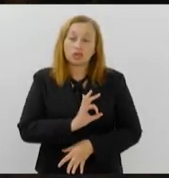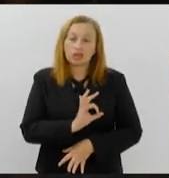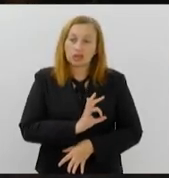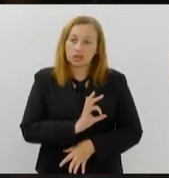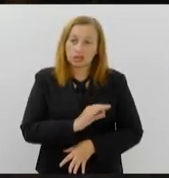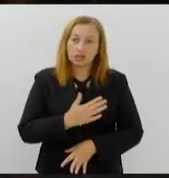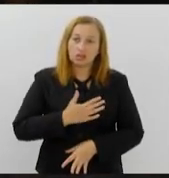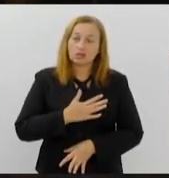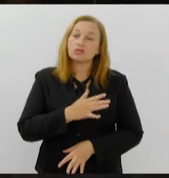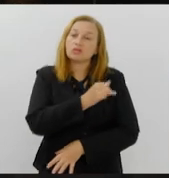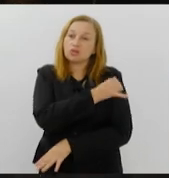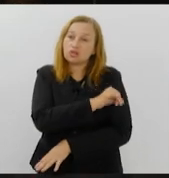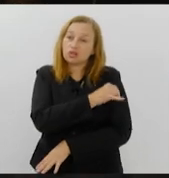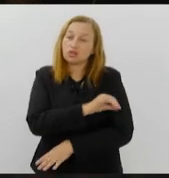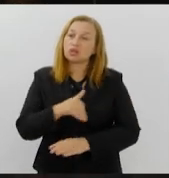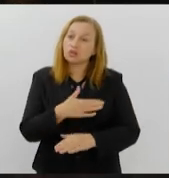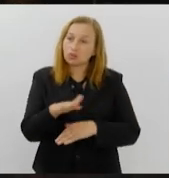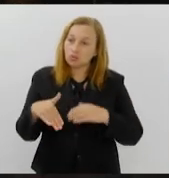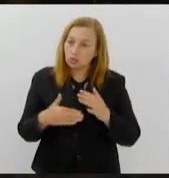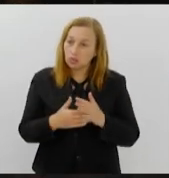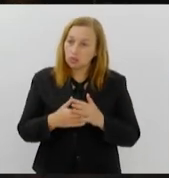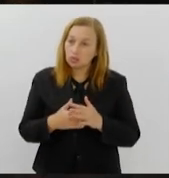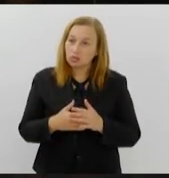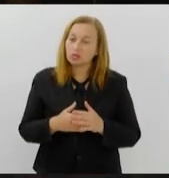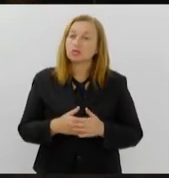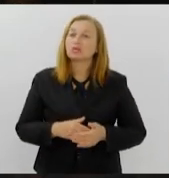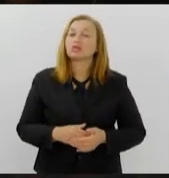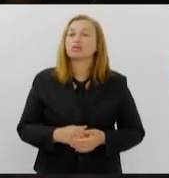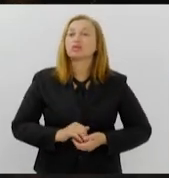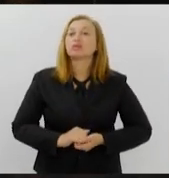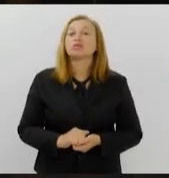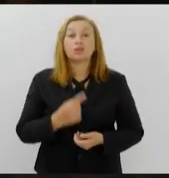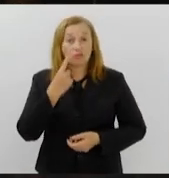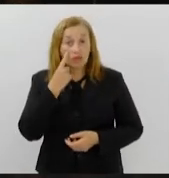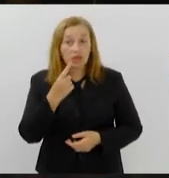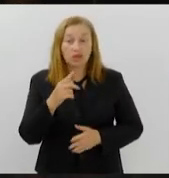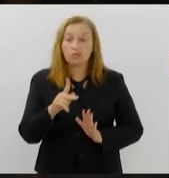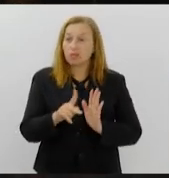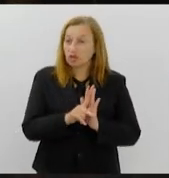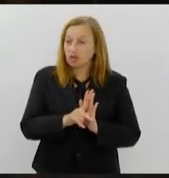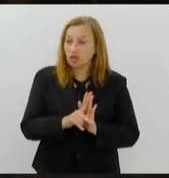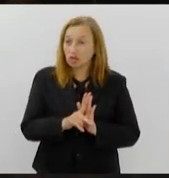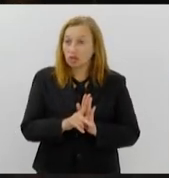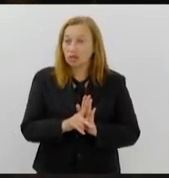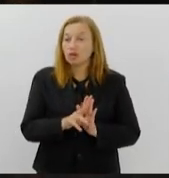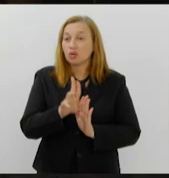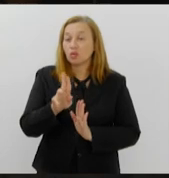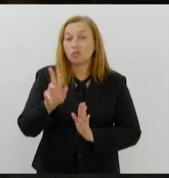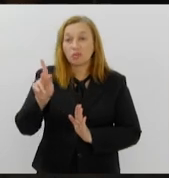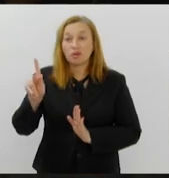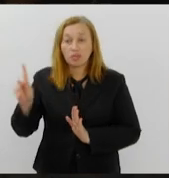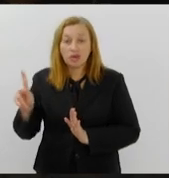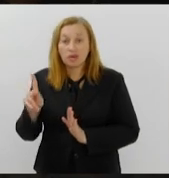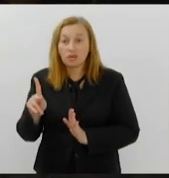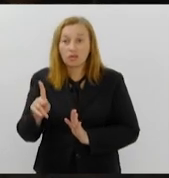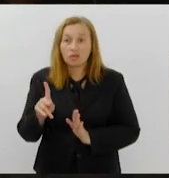todas as forças de segurança, entretenimento, a eleição, a politicagem. Nós estamos vendo aí um projeto das UPPs,